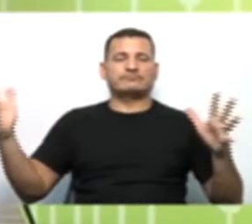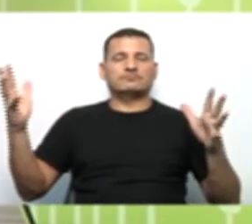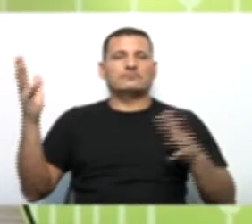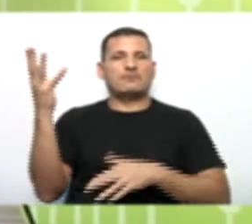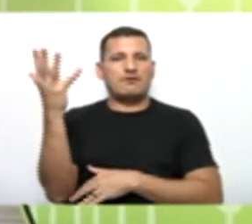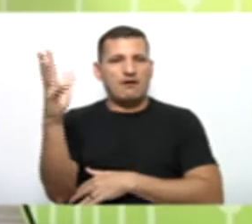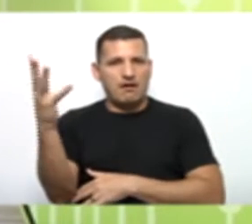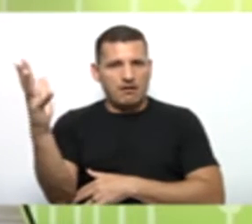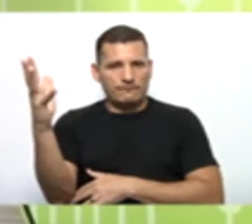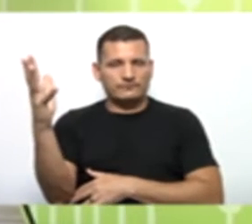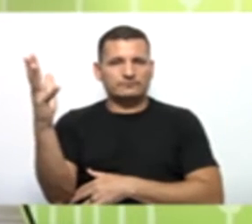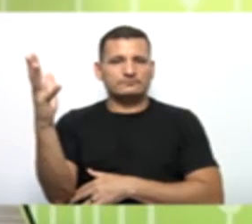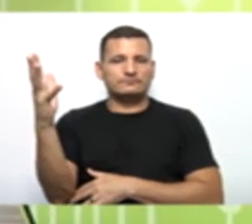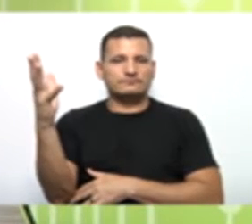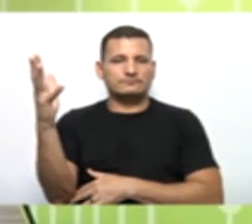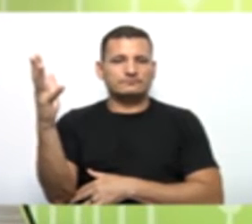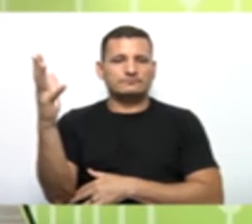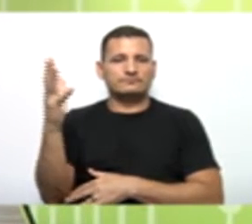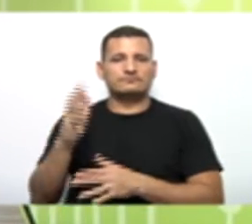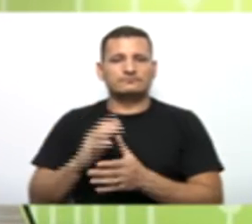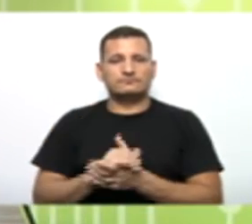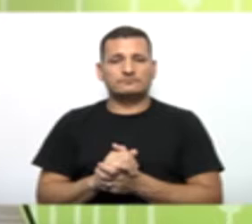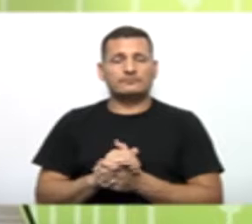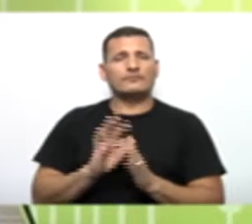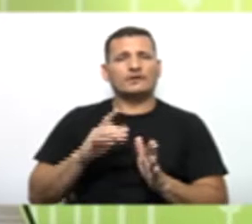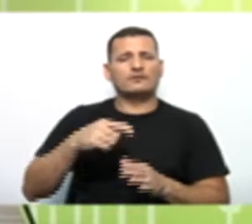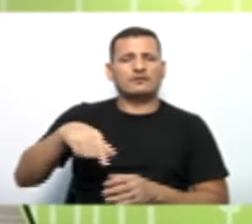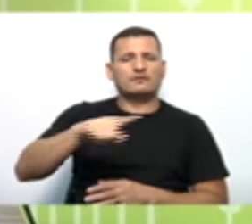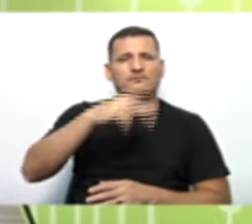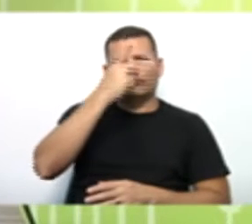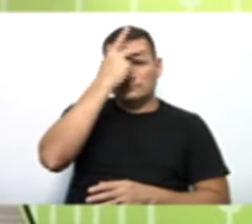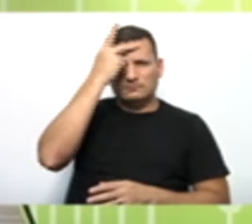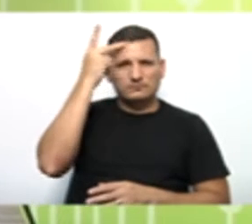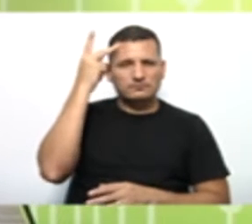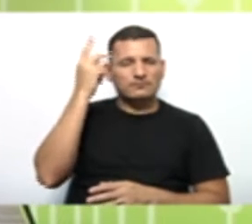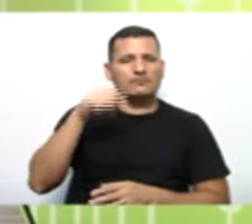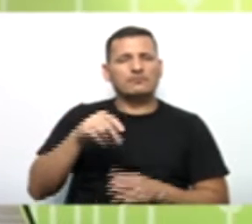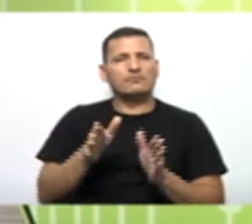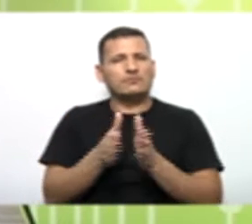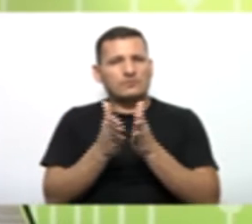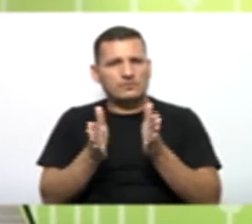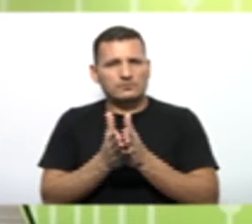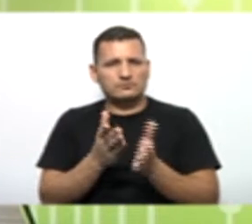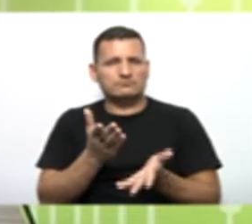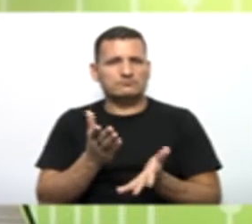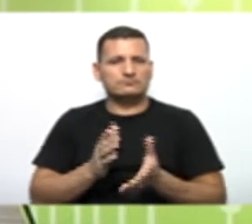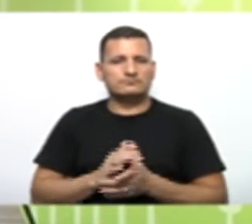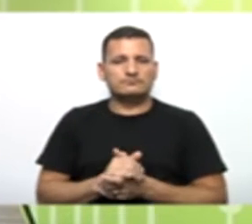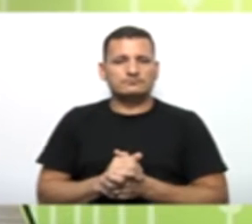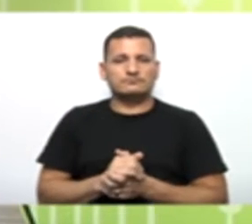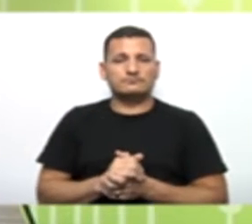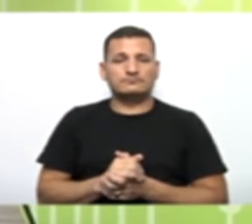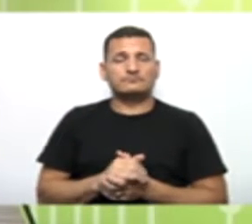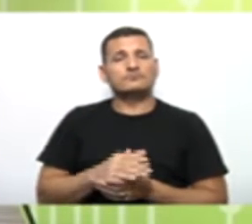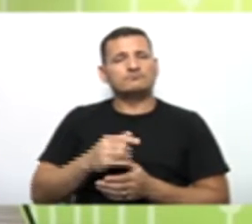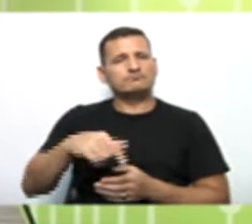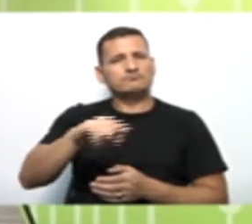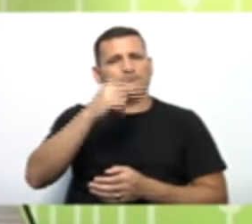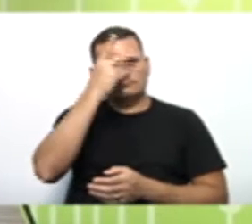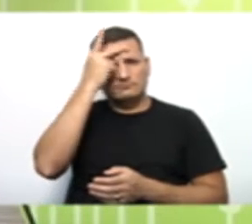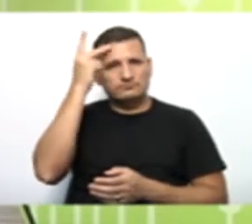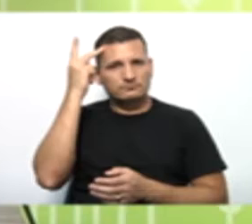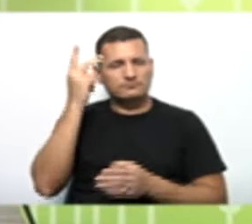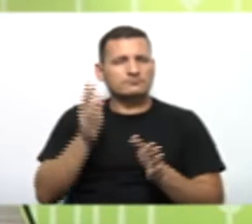árvores de grande porte, e essas pessoas são extremamente pobres. Por elas serem extremamente